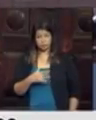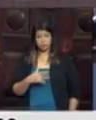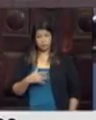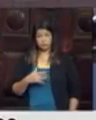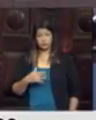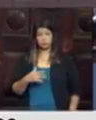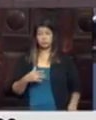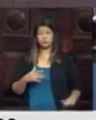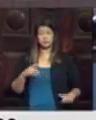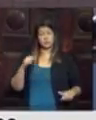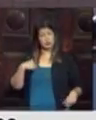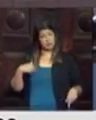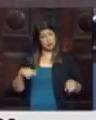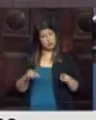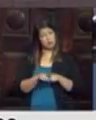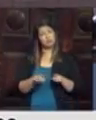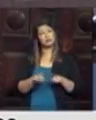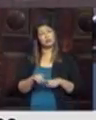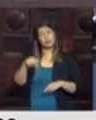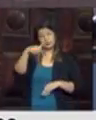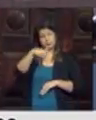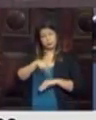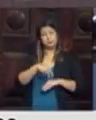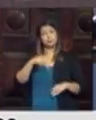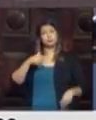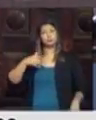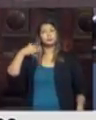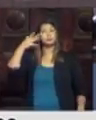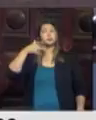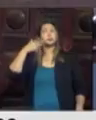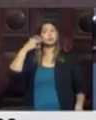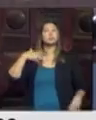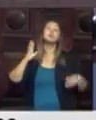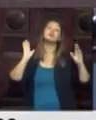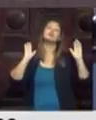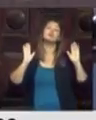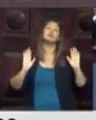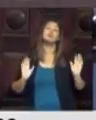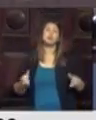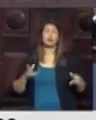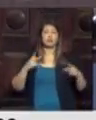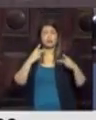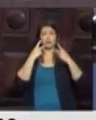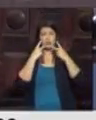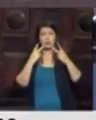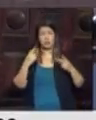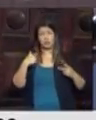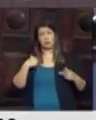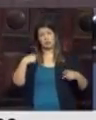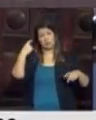E aqui desta tribuna já havia manifestado minha preocupação